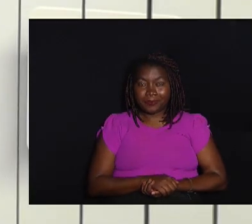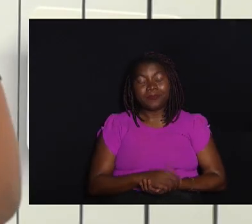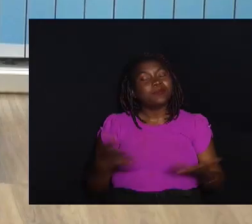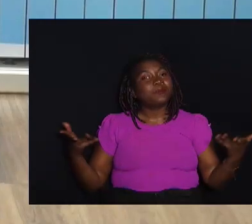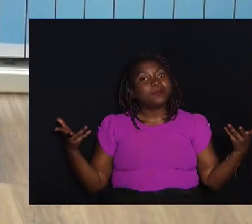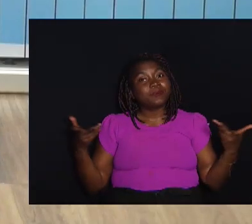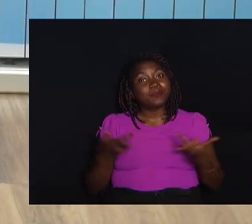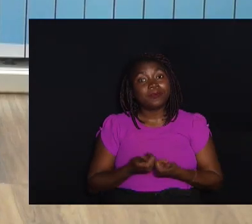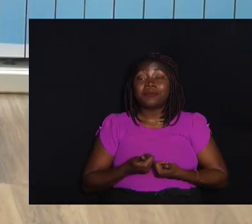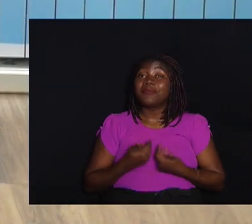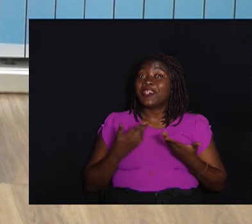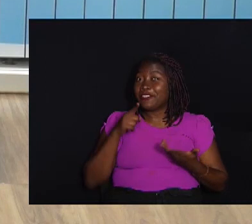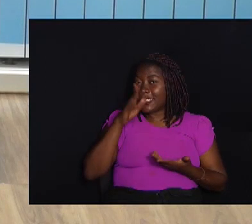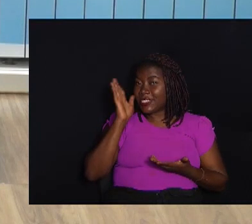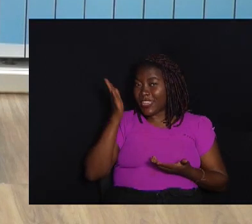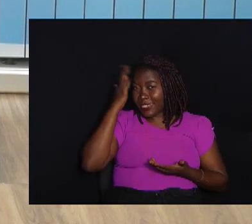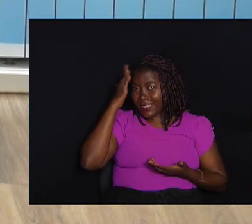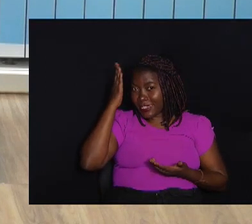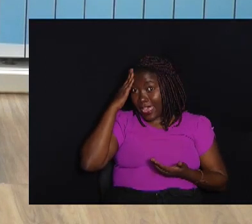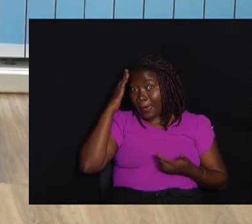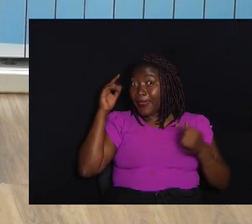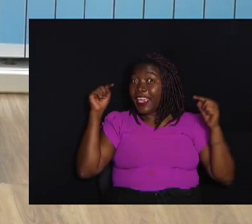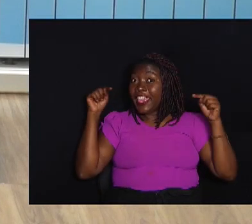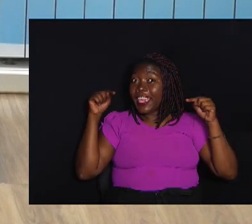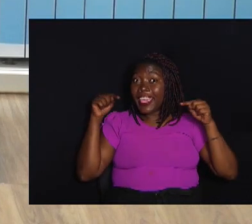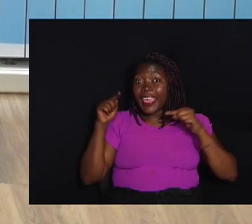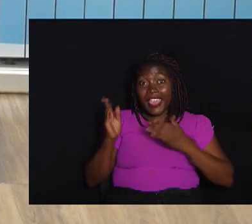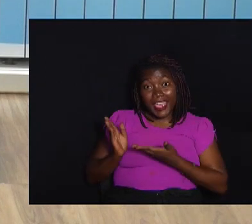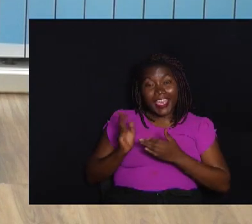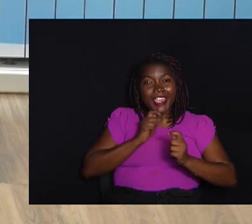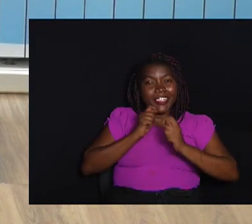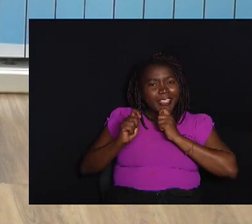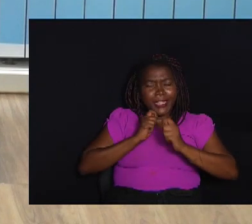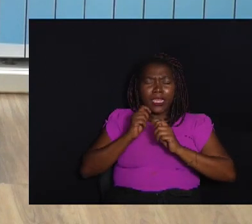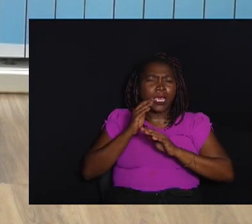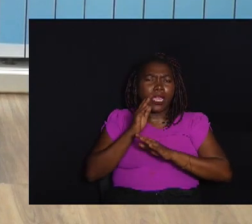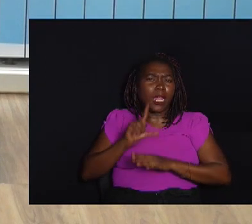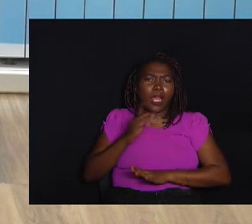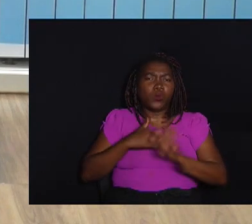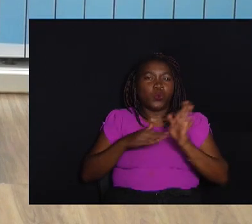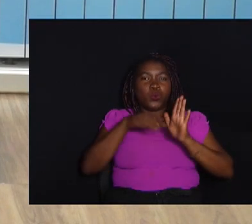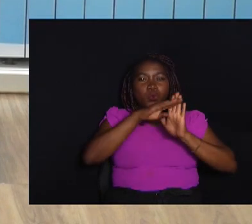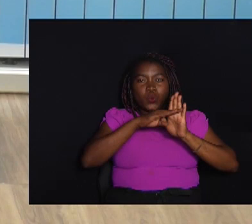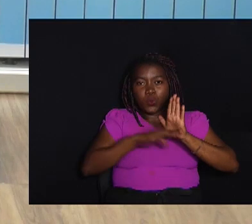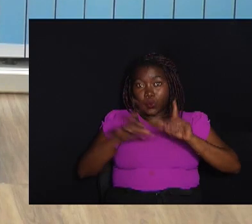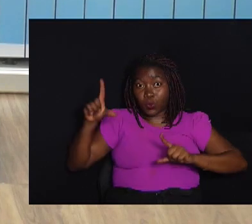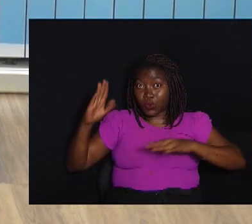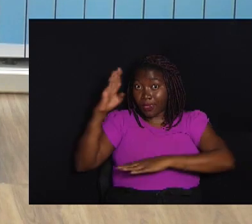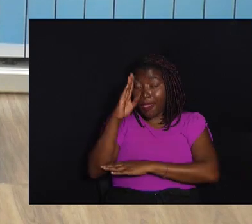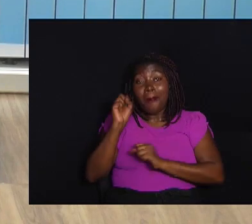Maravilha, gente. E você já sabe, né? Esta entrevista e, claro, toda a programação aqui da TV Câmara, você pode